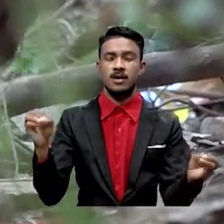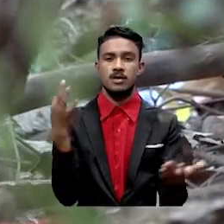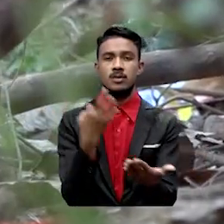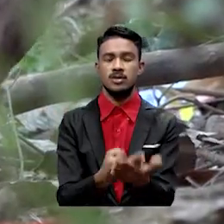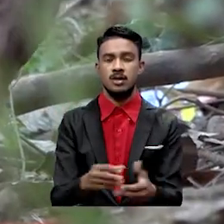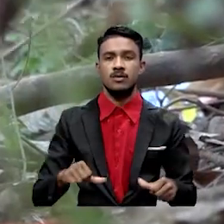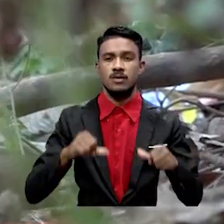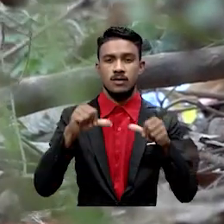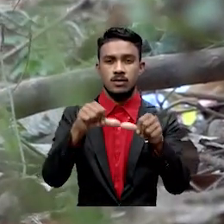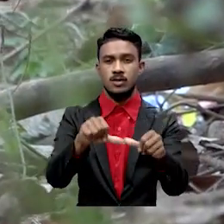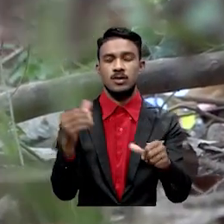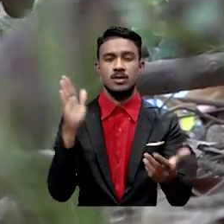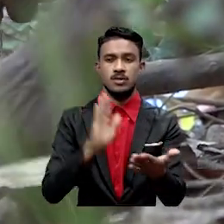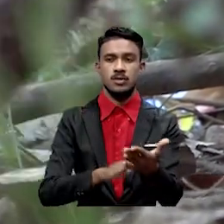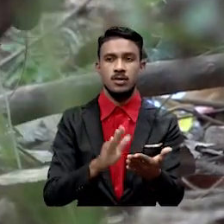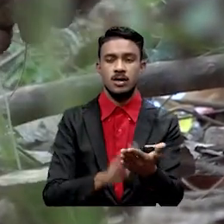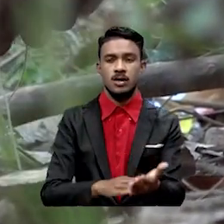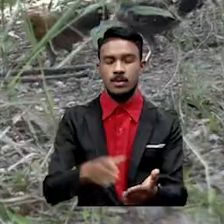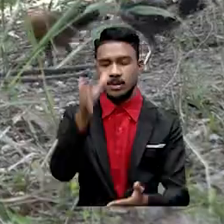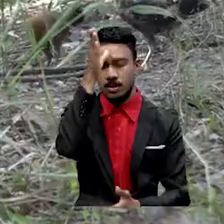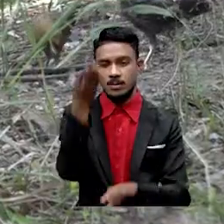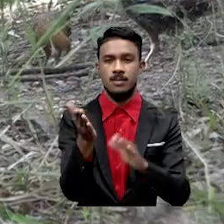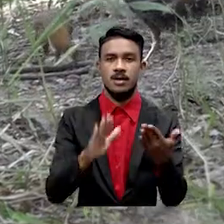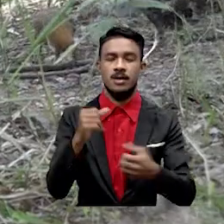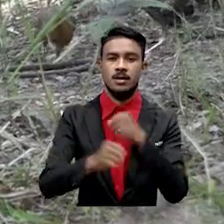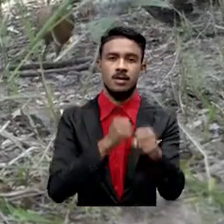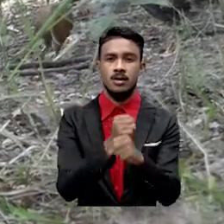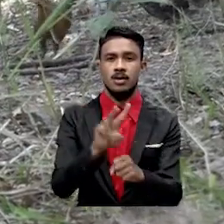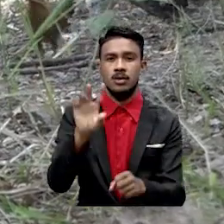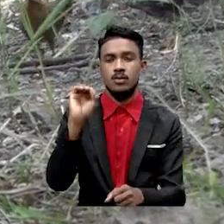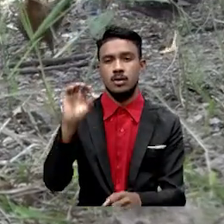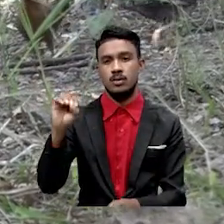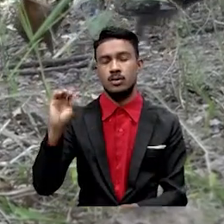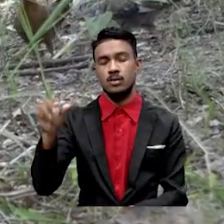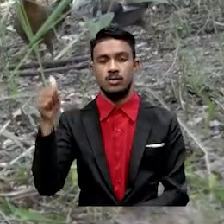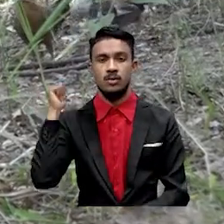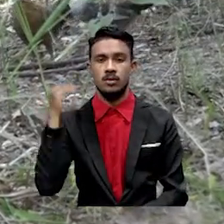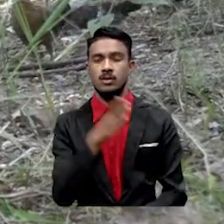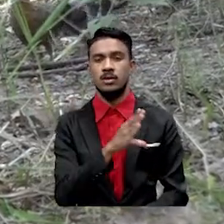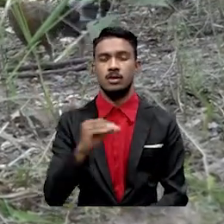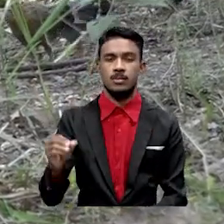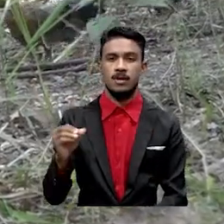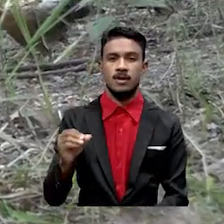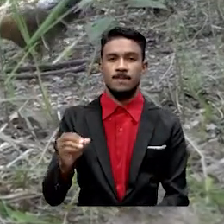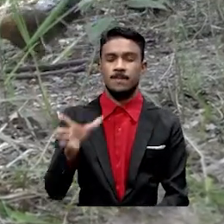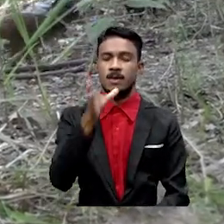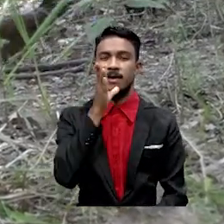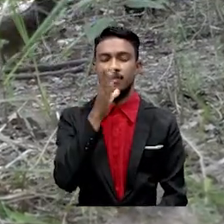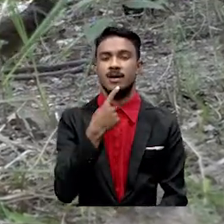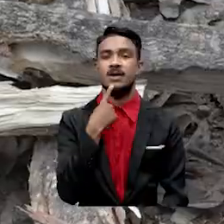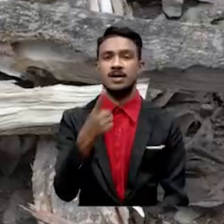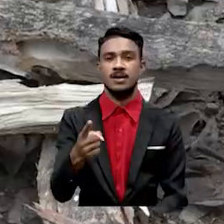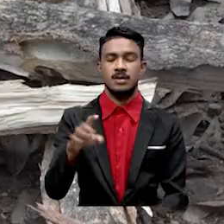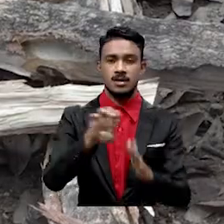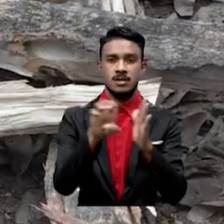ha kotu nia peregrinação ia mundo ne, ia tina rua nulu liuba. Inan faluk ne ha tuir, mas que estado Timor-Leste